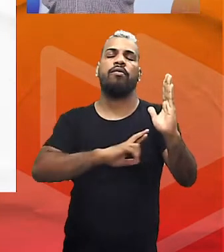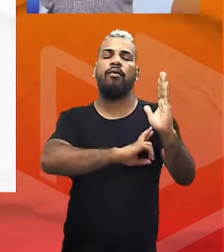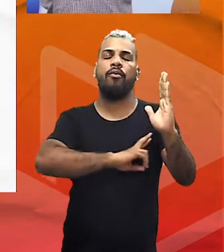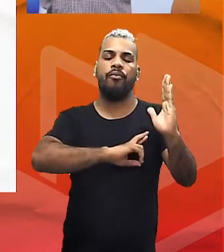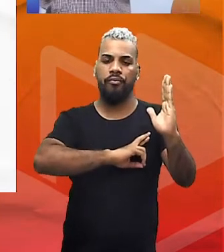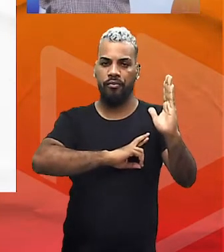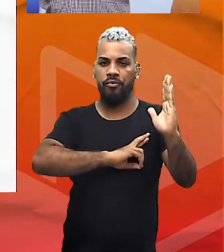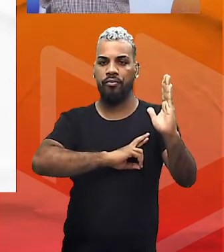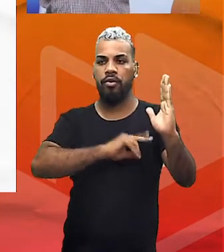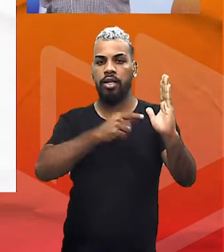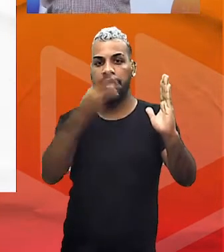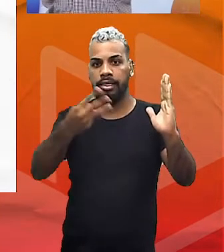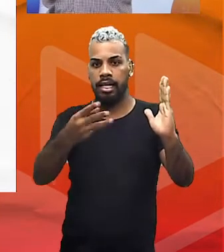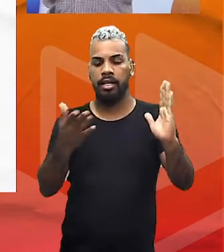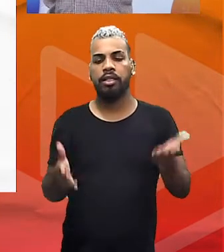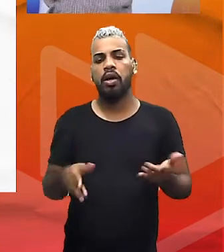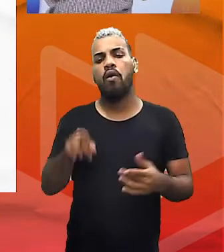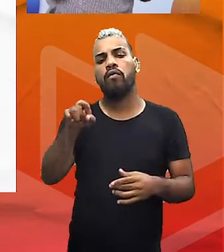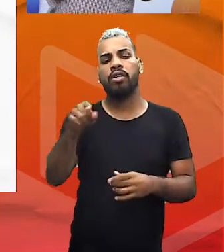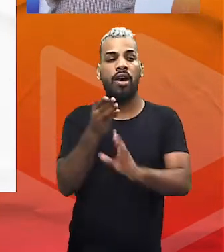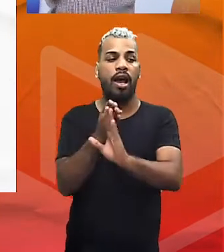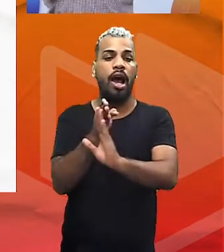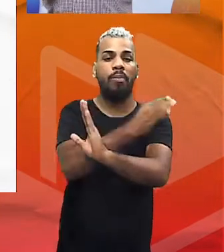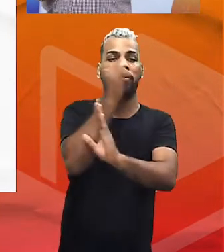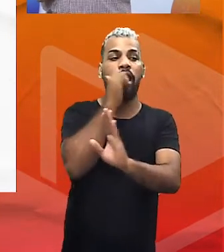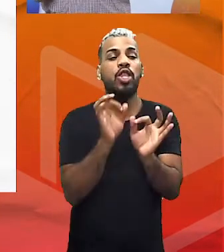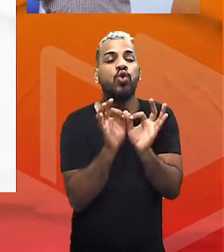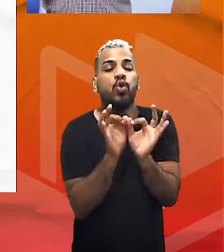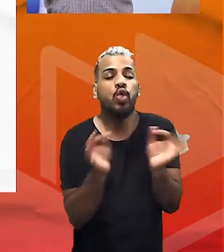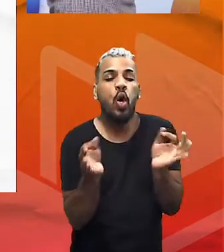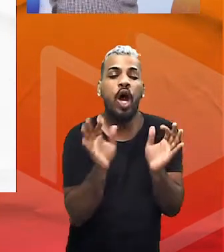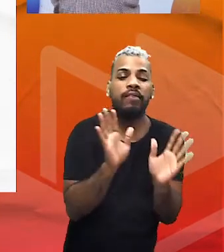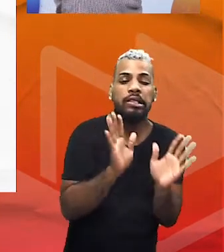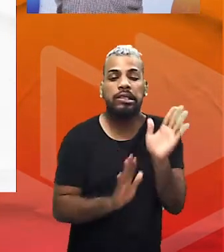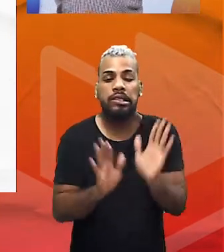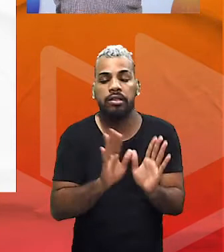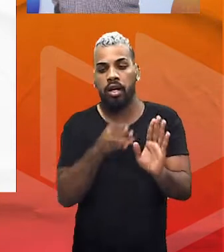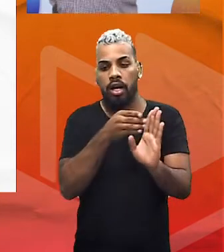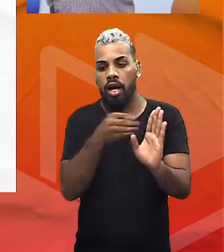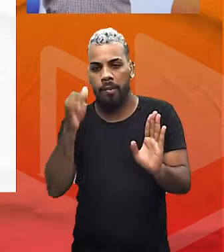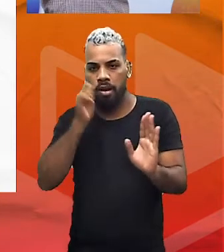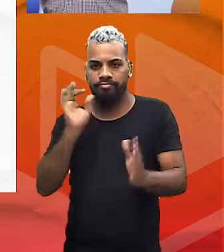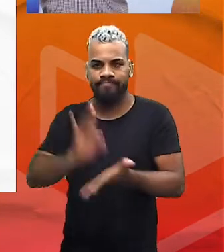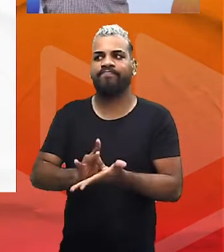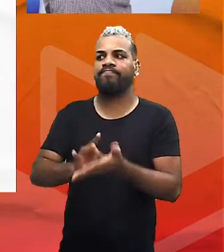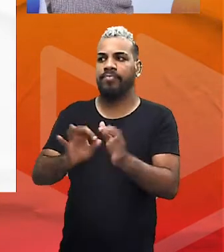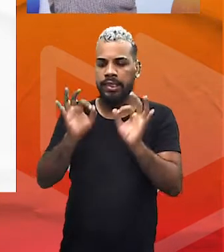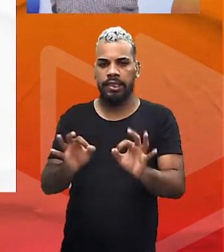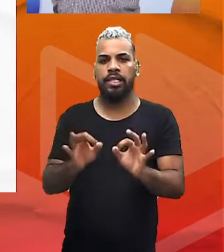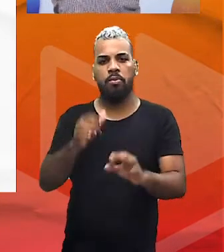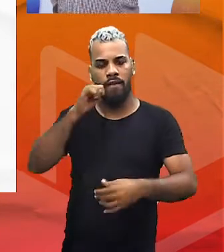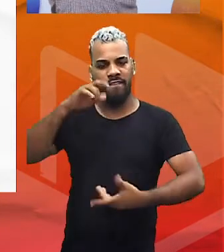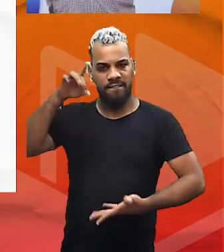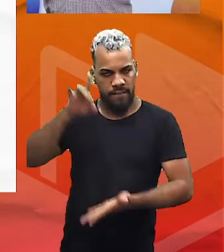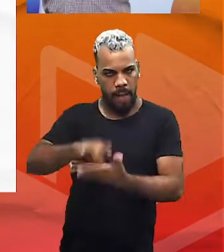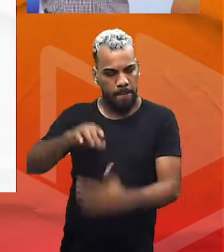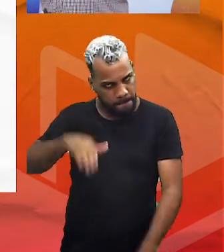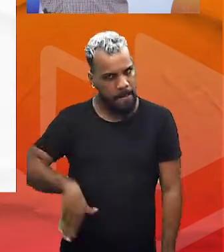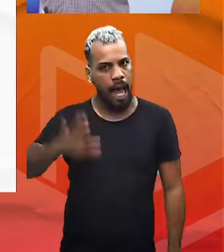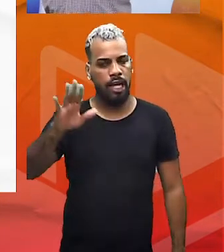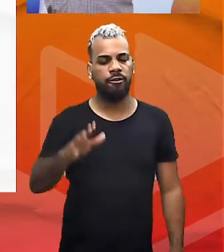mulher pouco convencional do romantismo, mas uma mulher mais realista, uma mulher mais verdadeira, uma